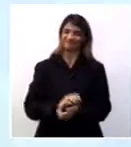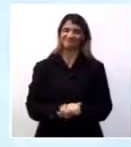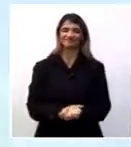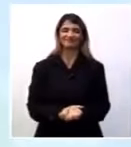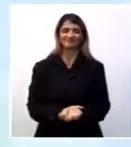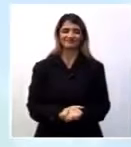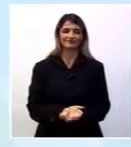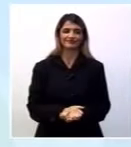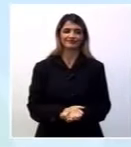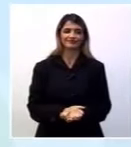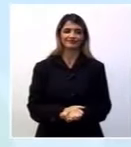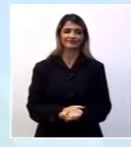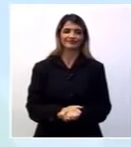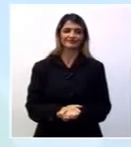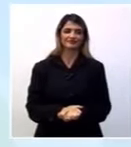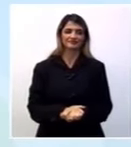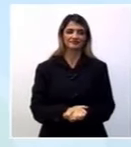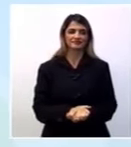Próximo, por favor.